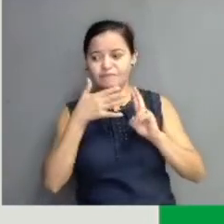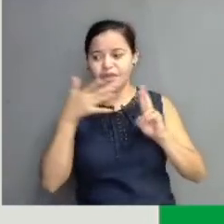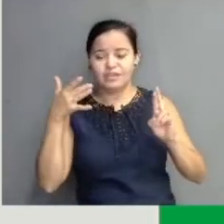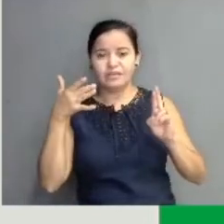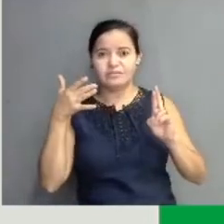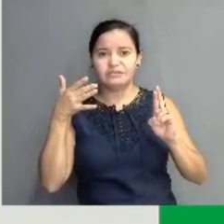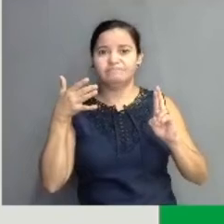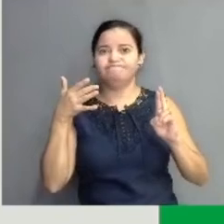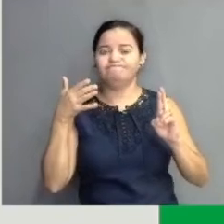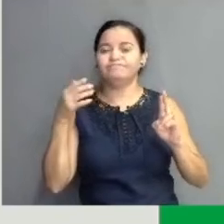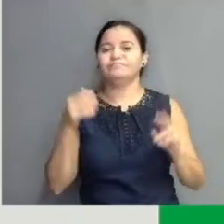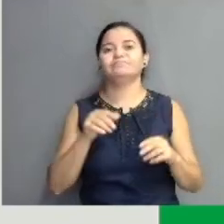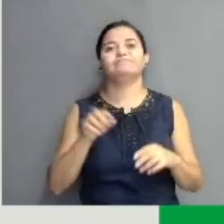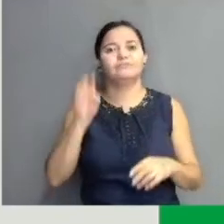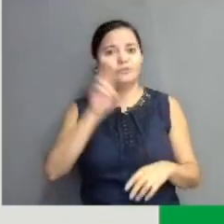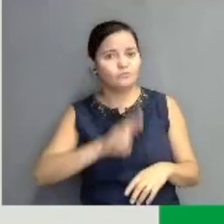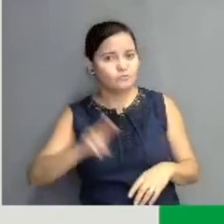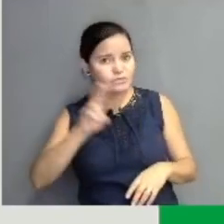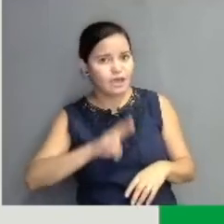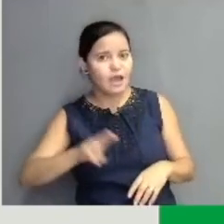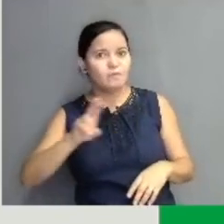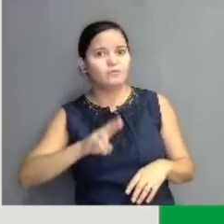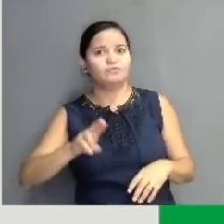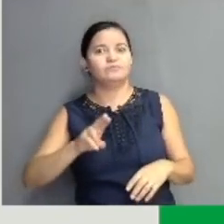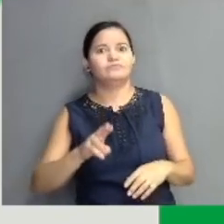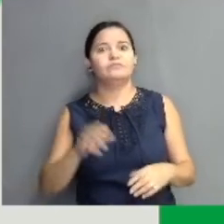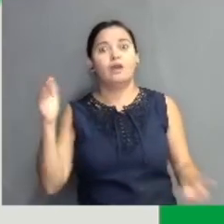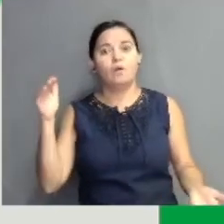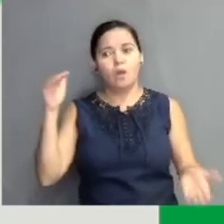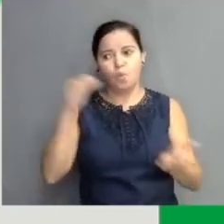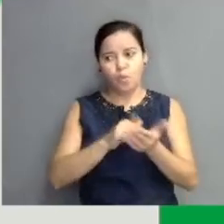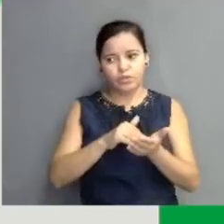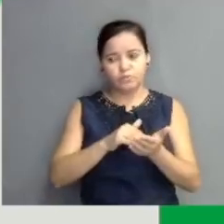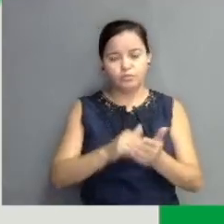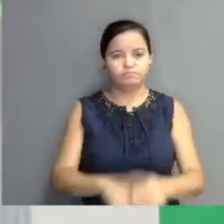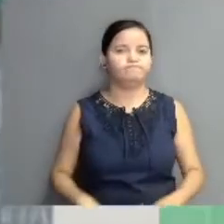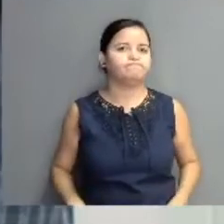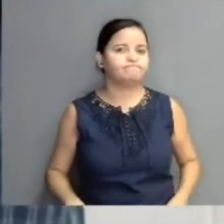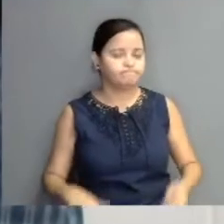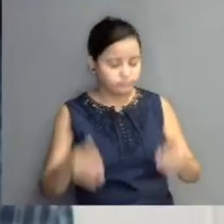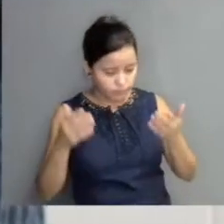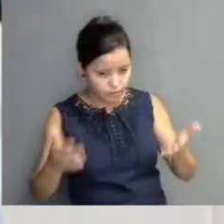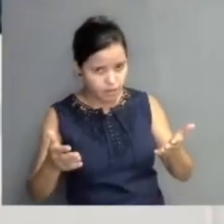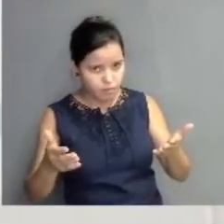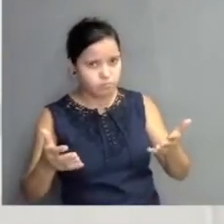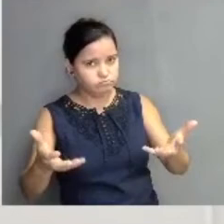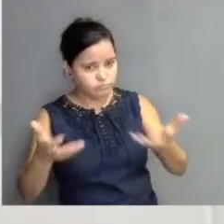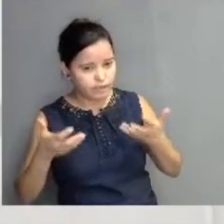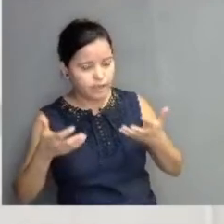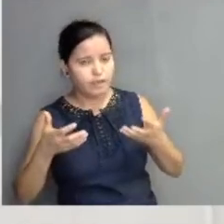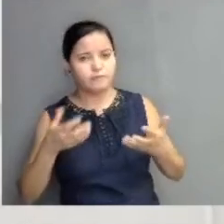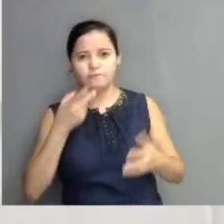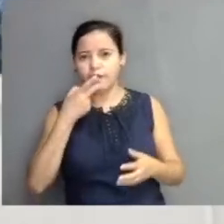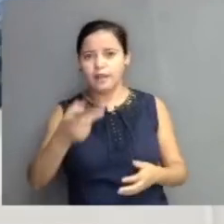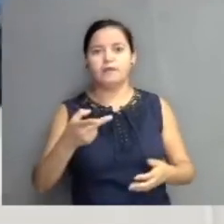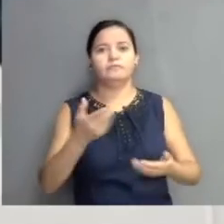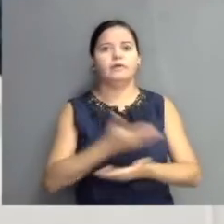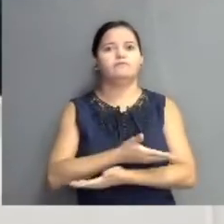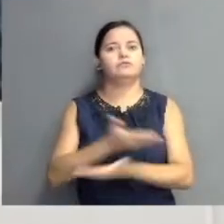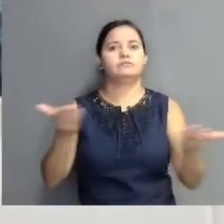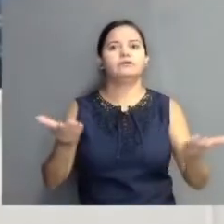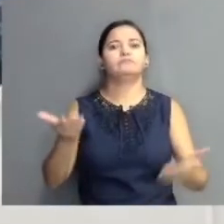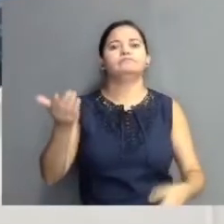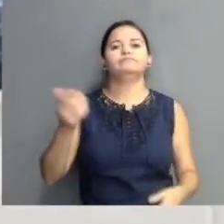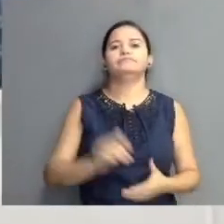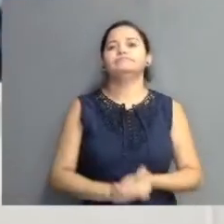disso tudo, eu vou pedir para a produção ir para o nosso último slide. E eu queria, antes de finalizar a minha aula, mais uma vez